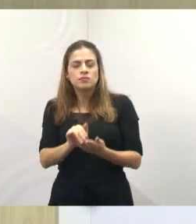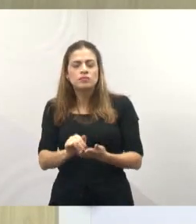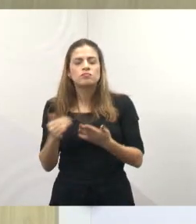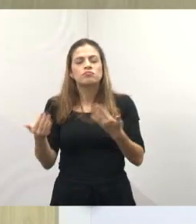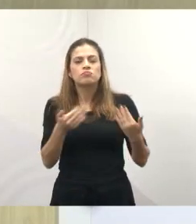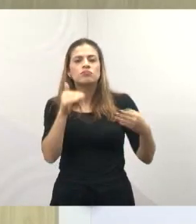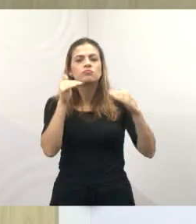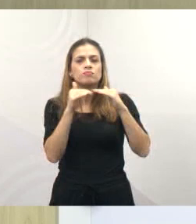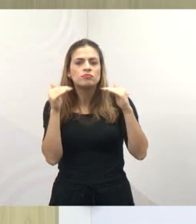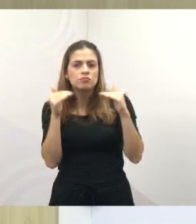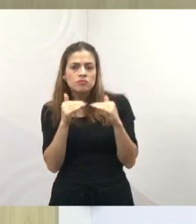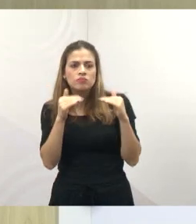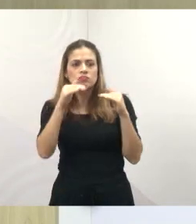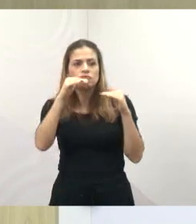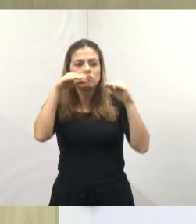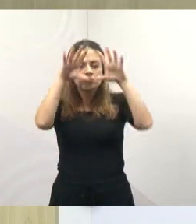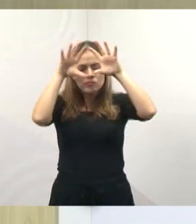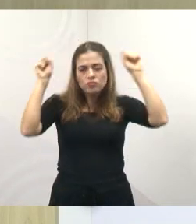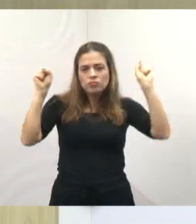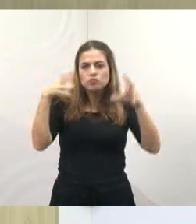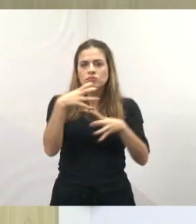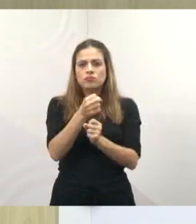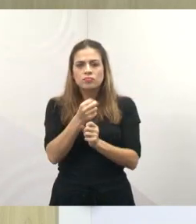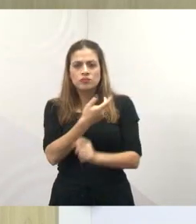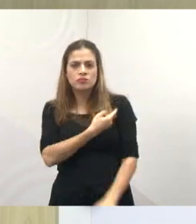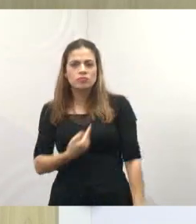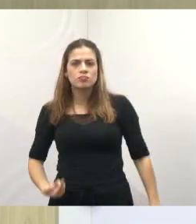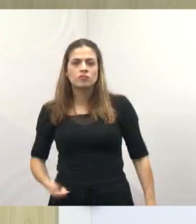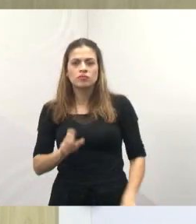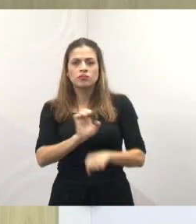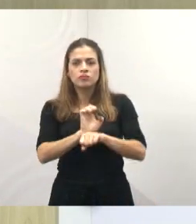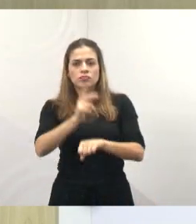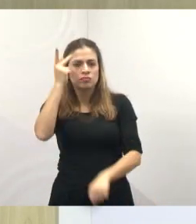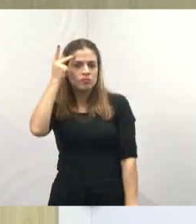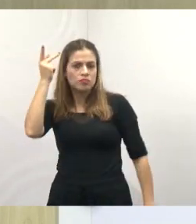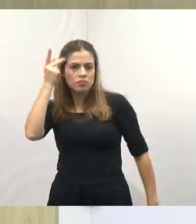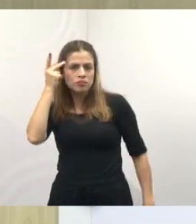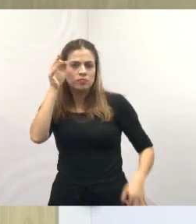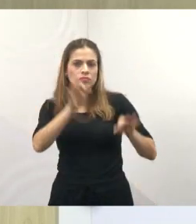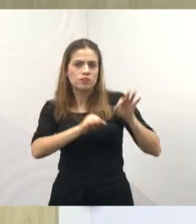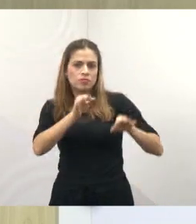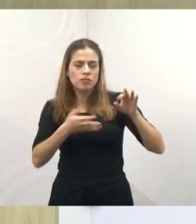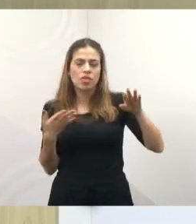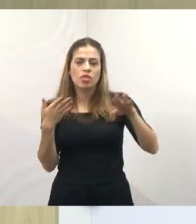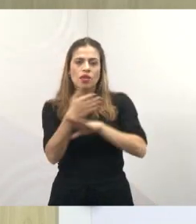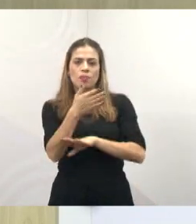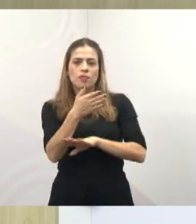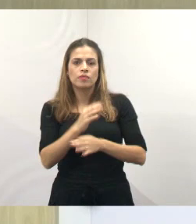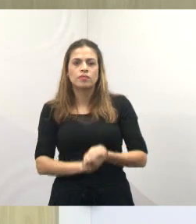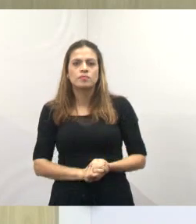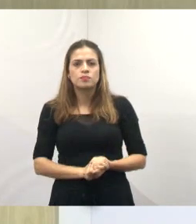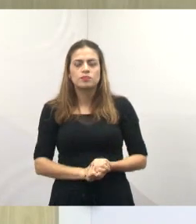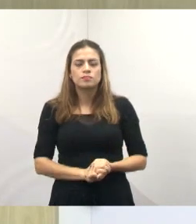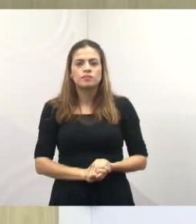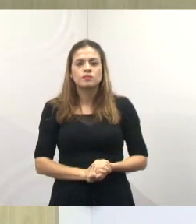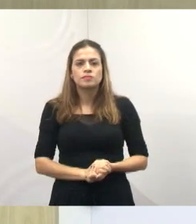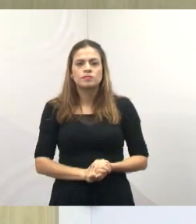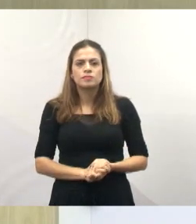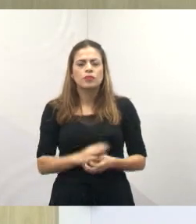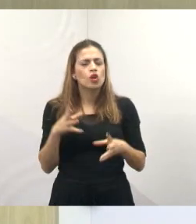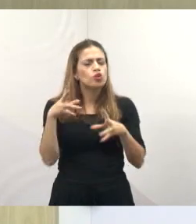favorável do Tribunal de Contas do Estado de São Paulo. Processo aprovado